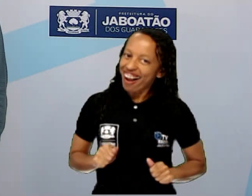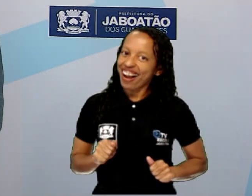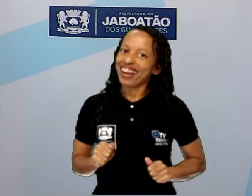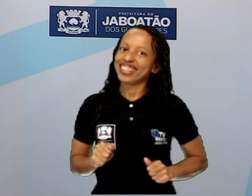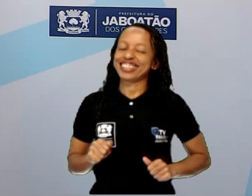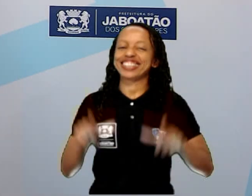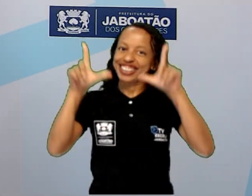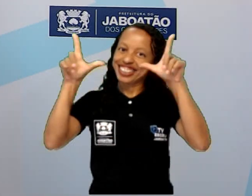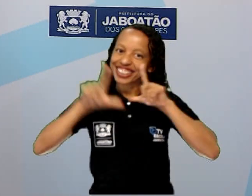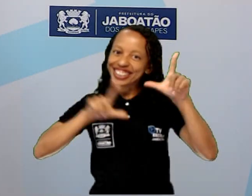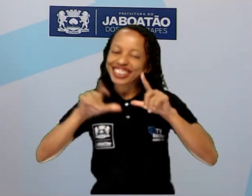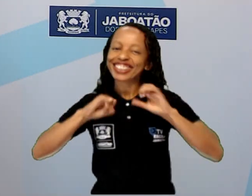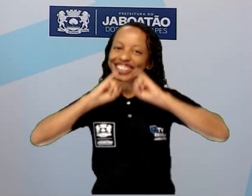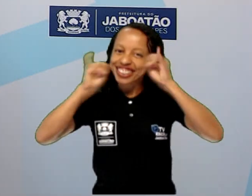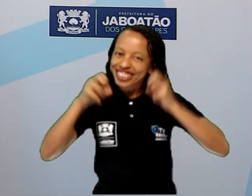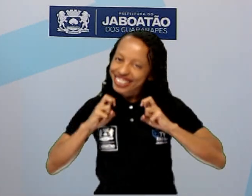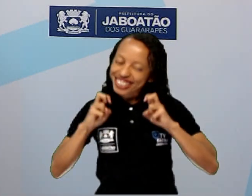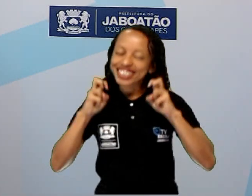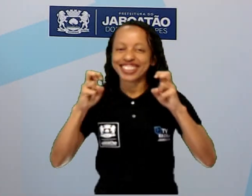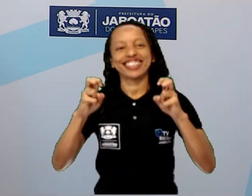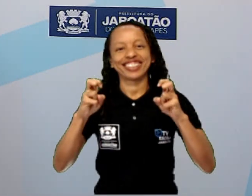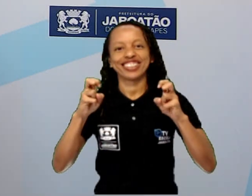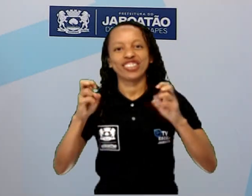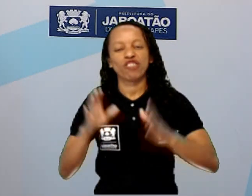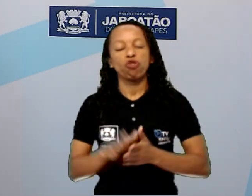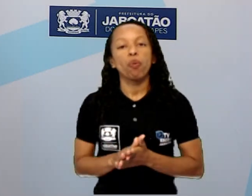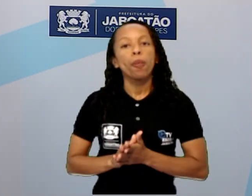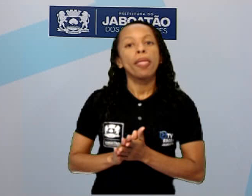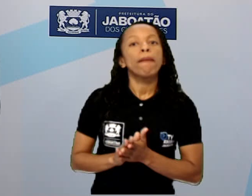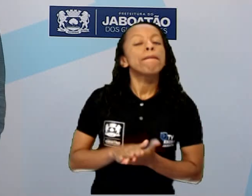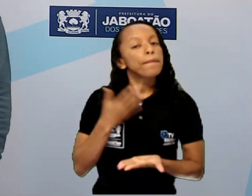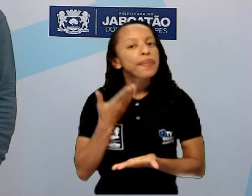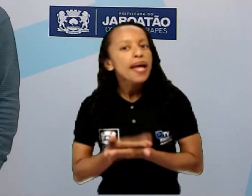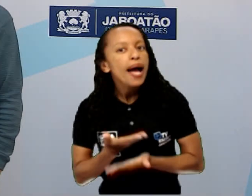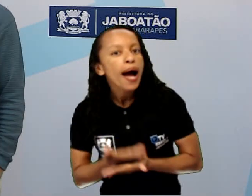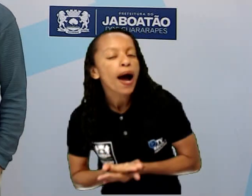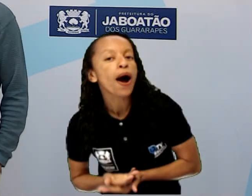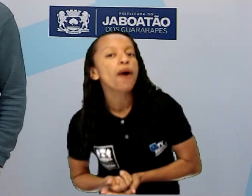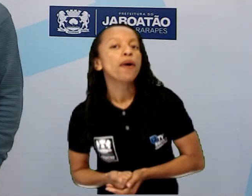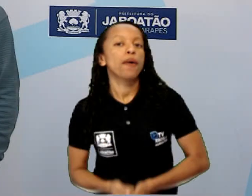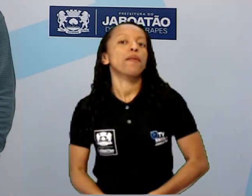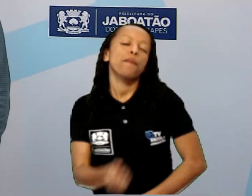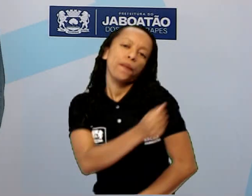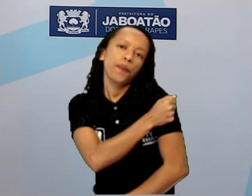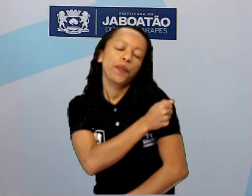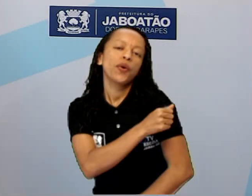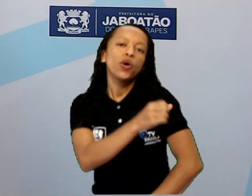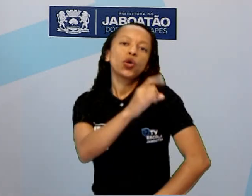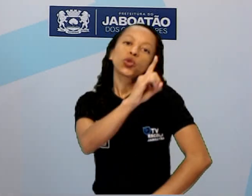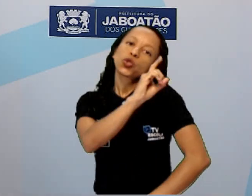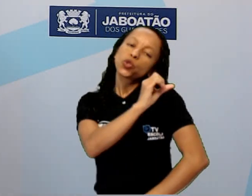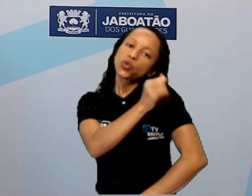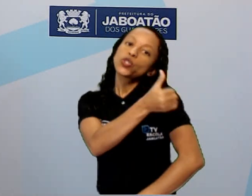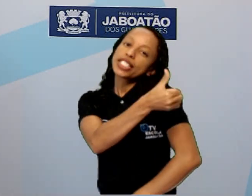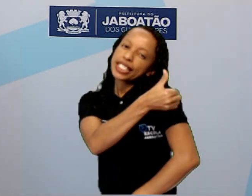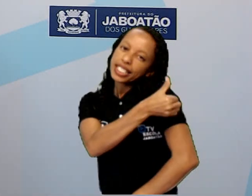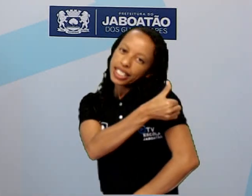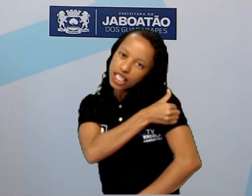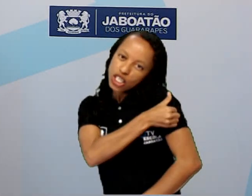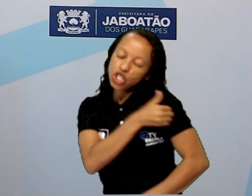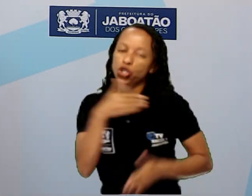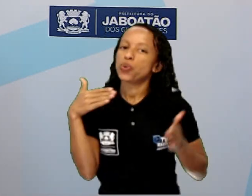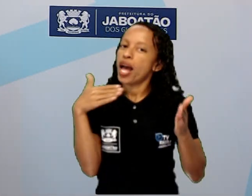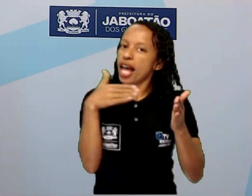TV Escola Jaboatão. Essa aula de hoje vai para os alunos do 6º, 7º, 8º e 9º